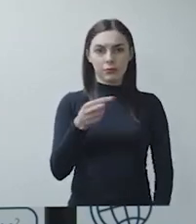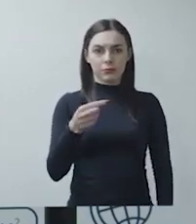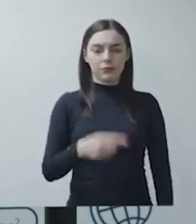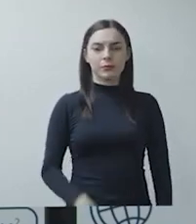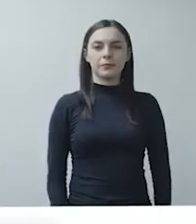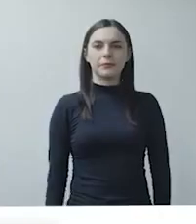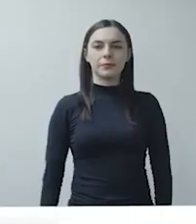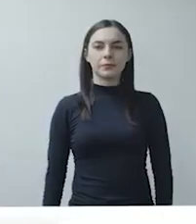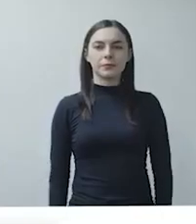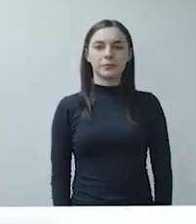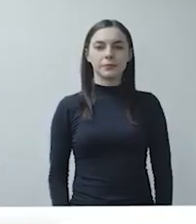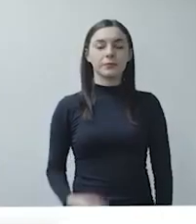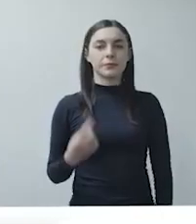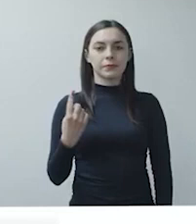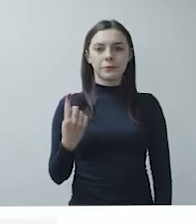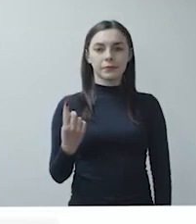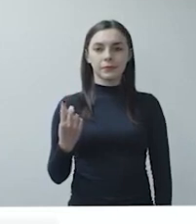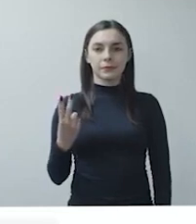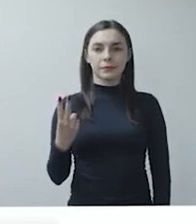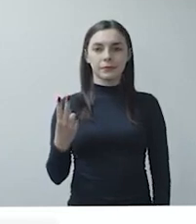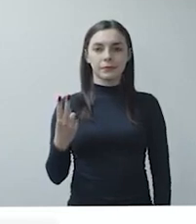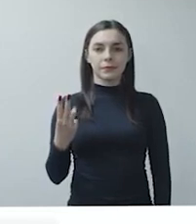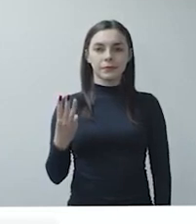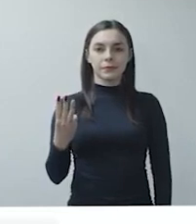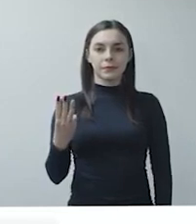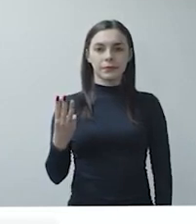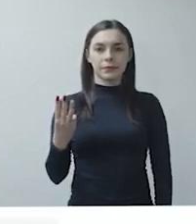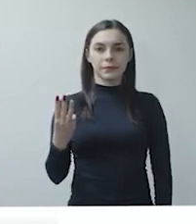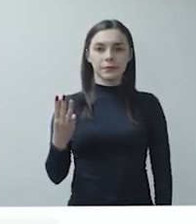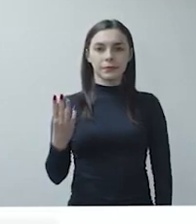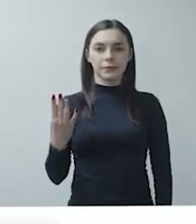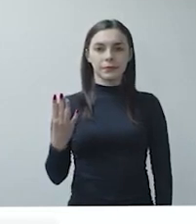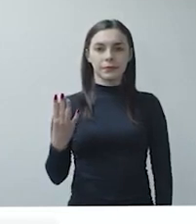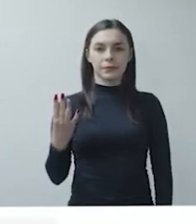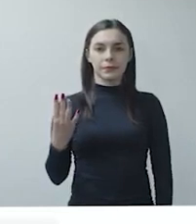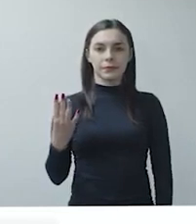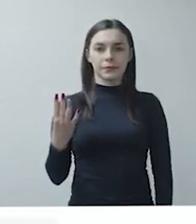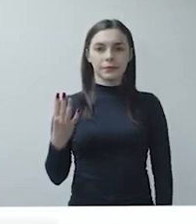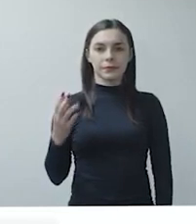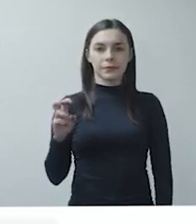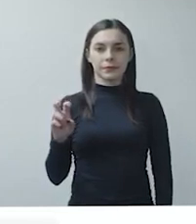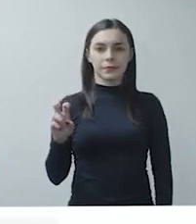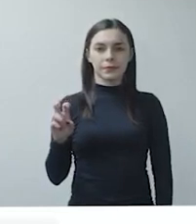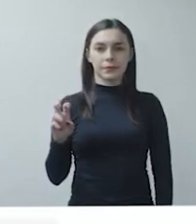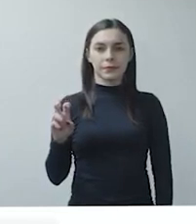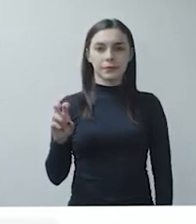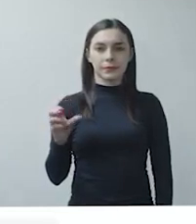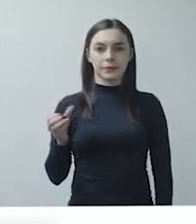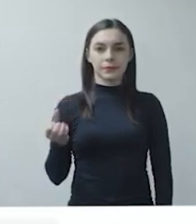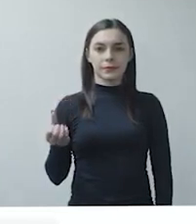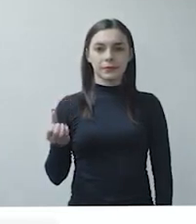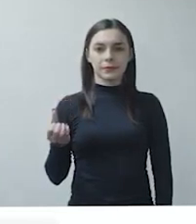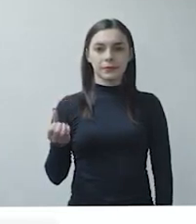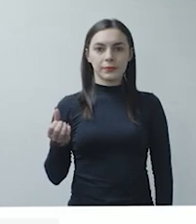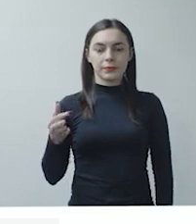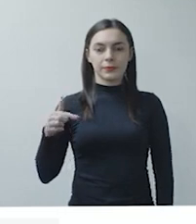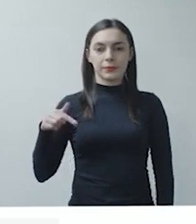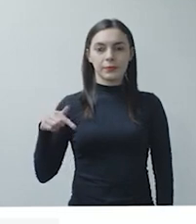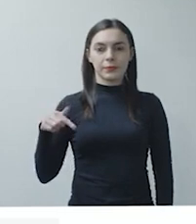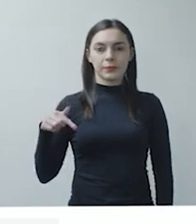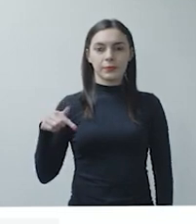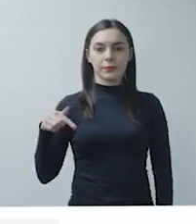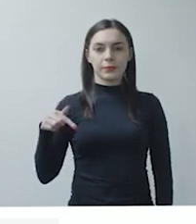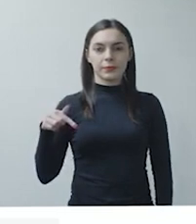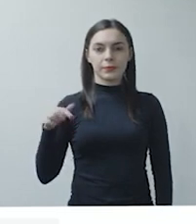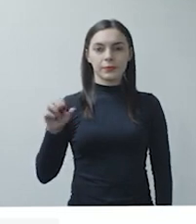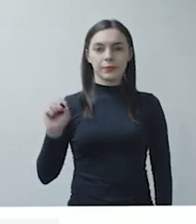1, 2, 3, 4, 5, 6,